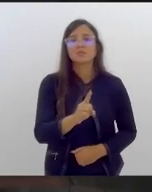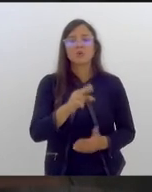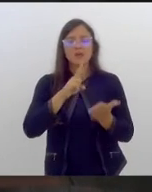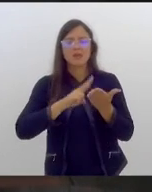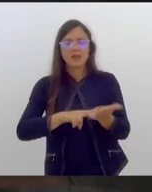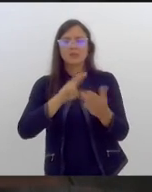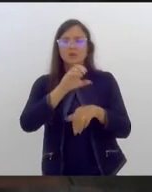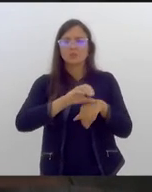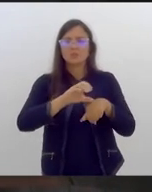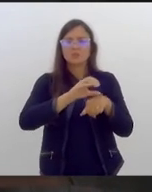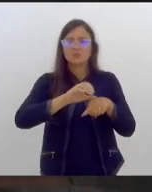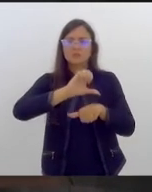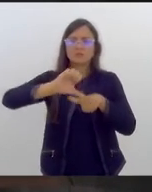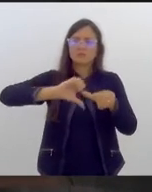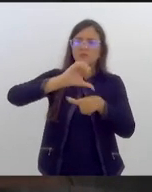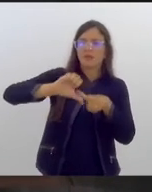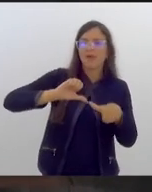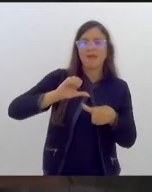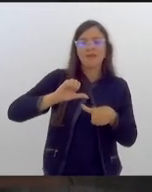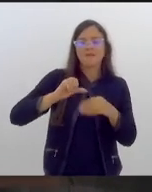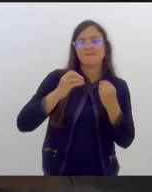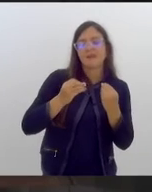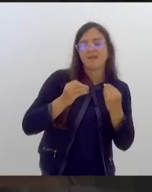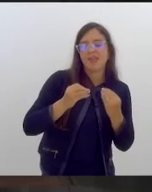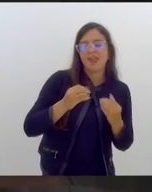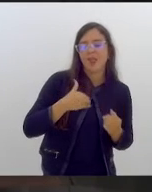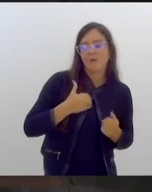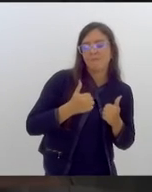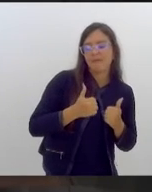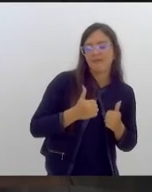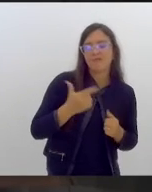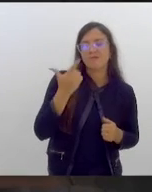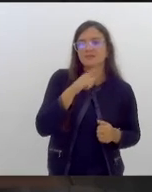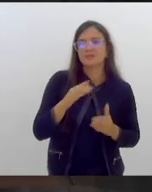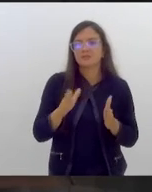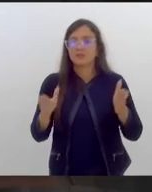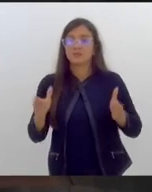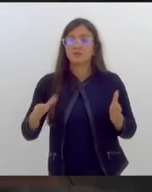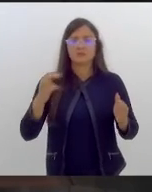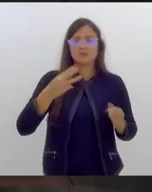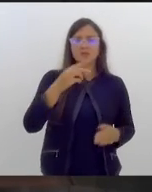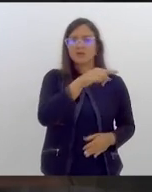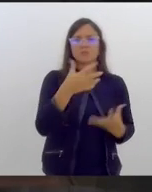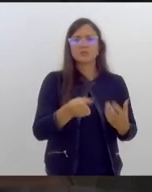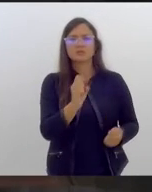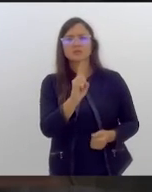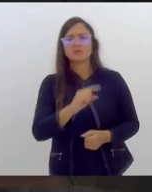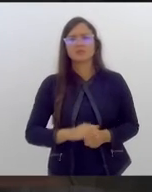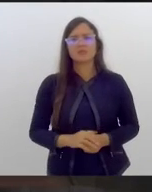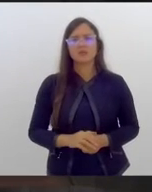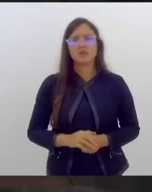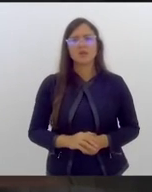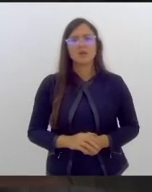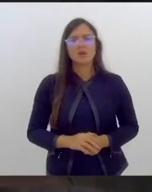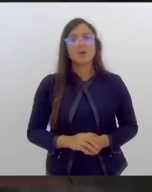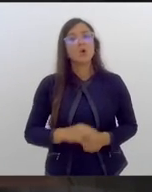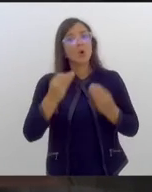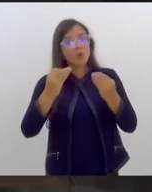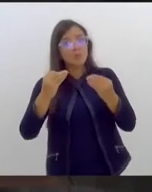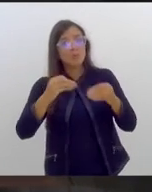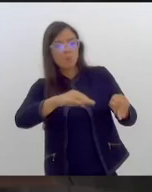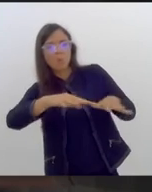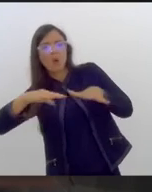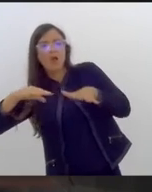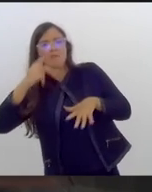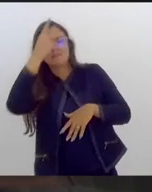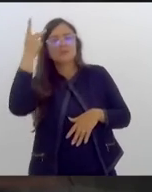para casoisticamente poder disputar um terceiro mandato mesmo tendo uma popularidade estratosférica como eu já disse